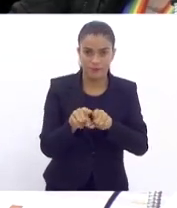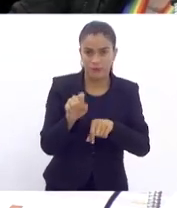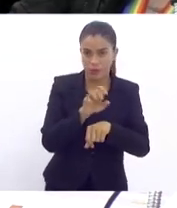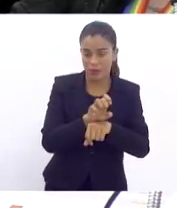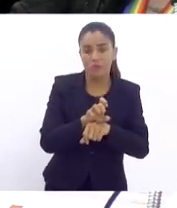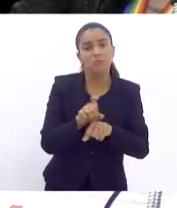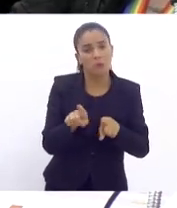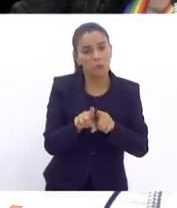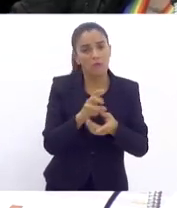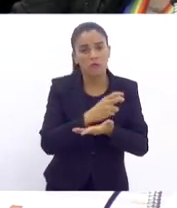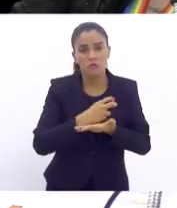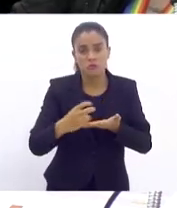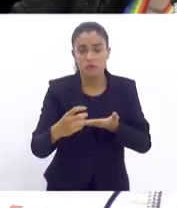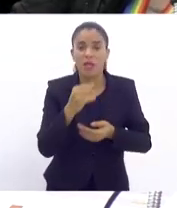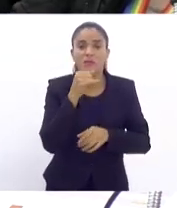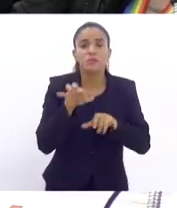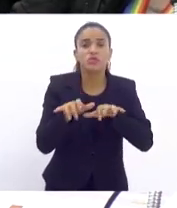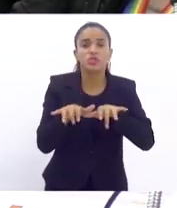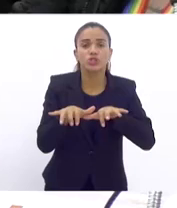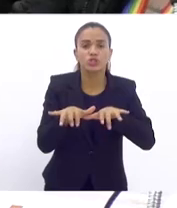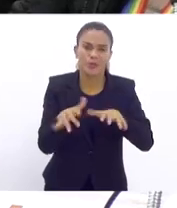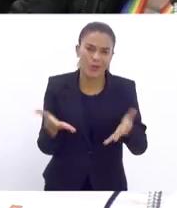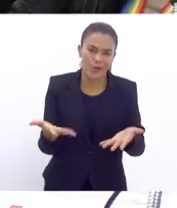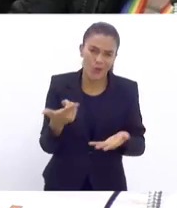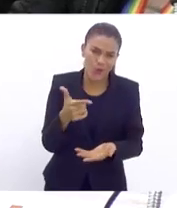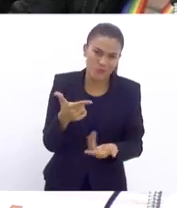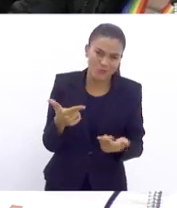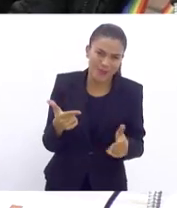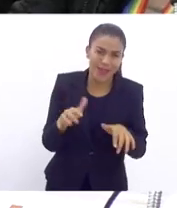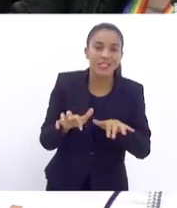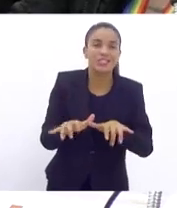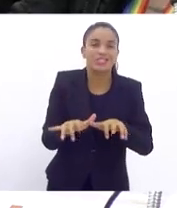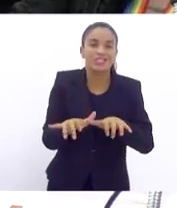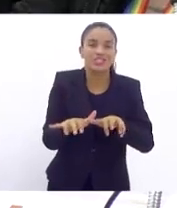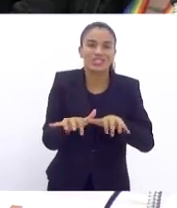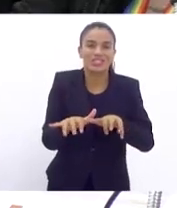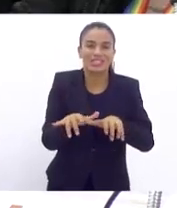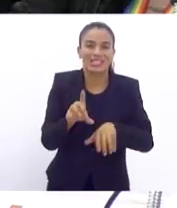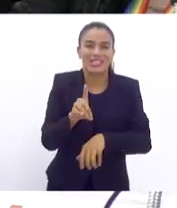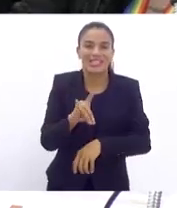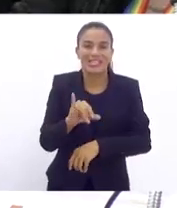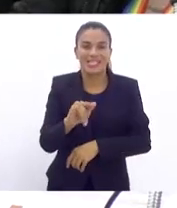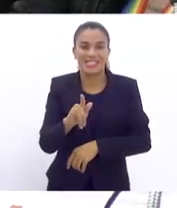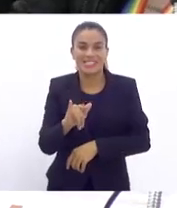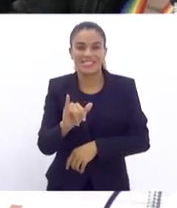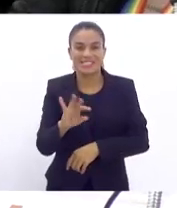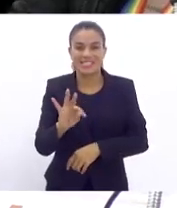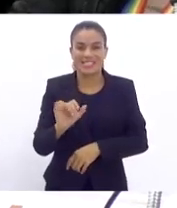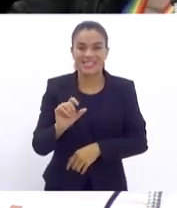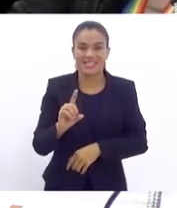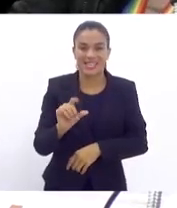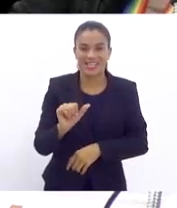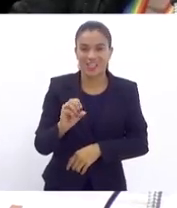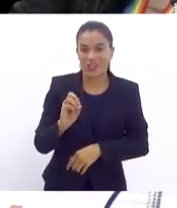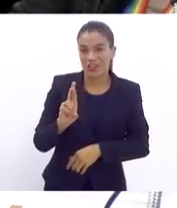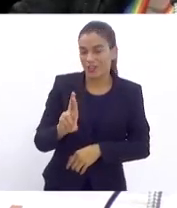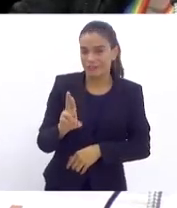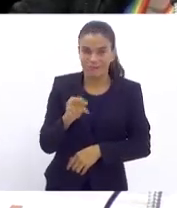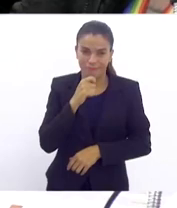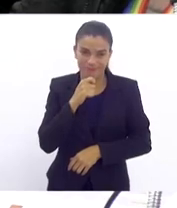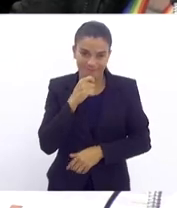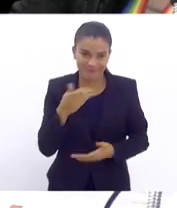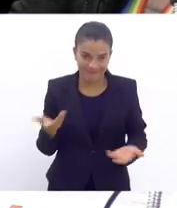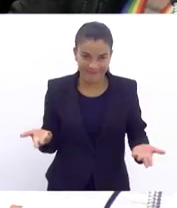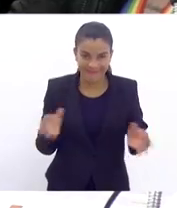extintos por exemplo de ditador hoje em dia são raríssimos os casos como a gente aqui na Assembleia que tem uma digitação né praticamente